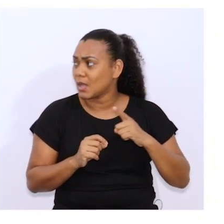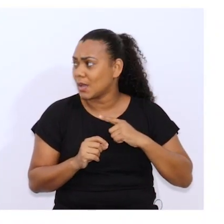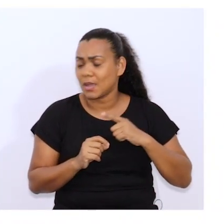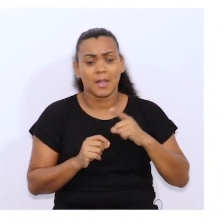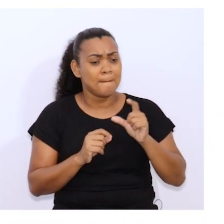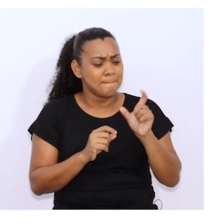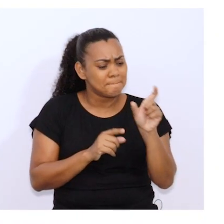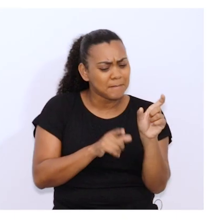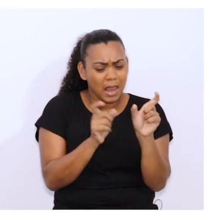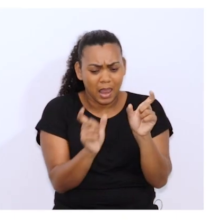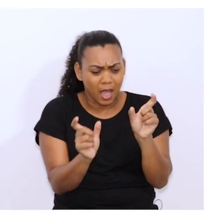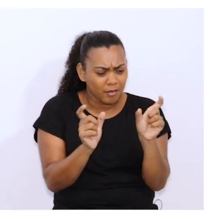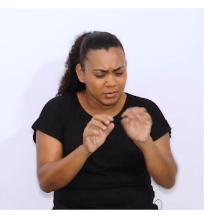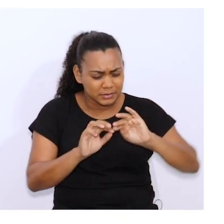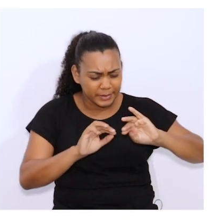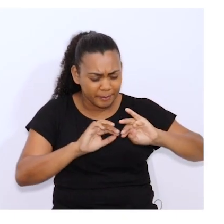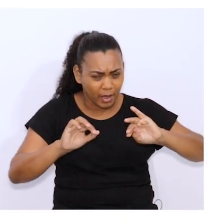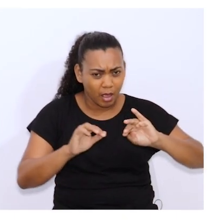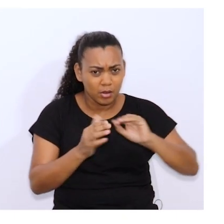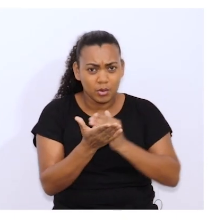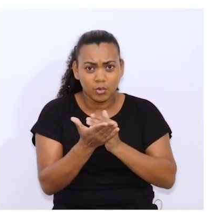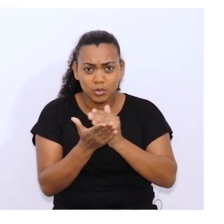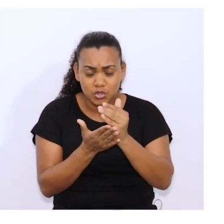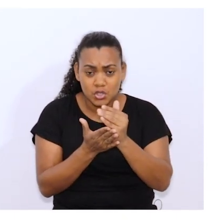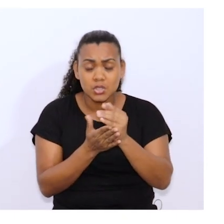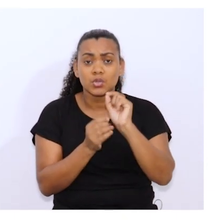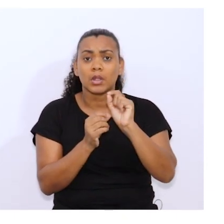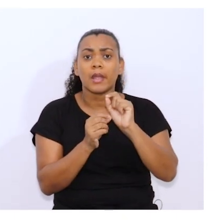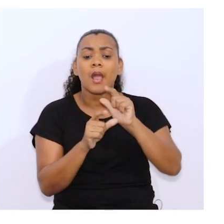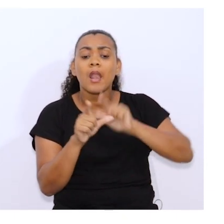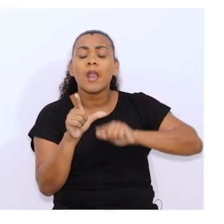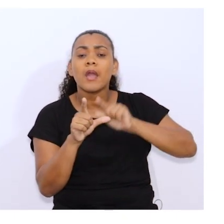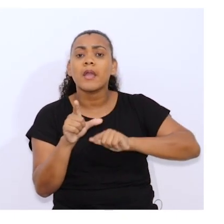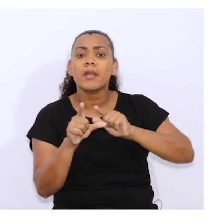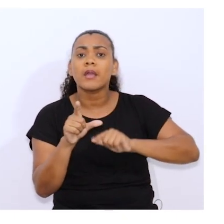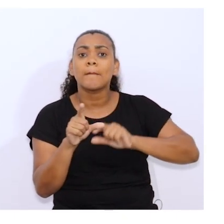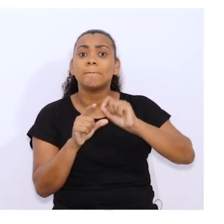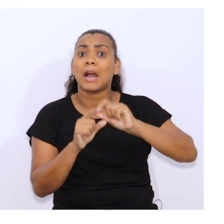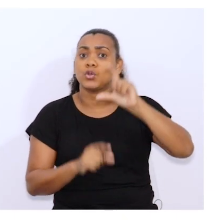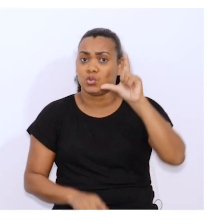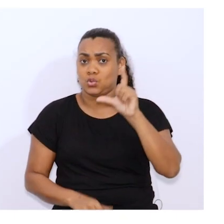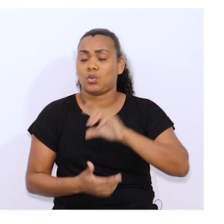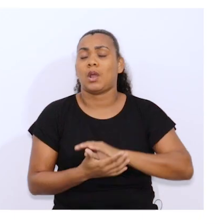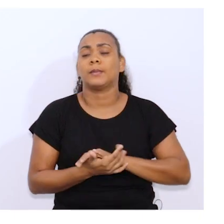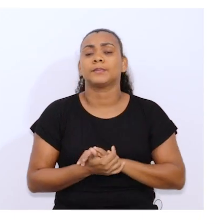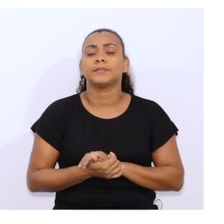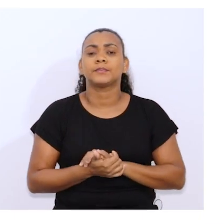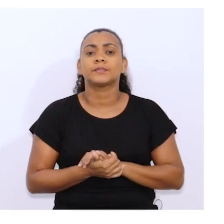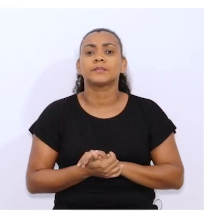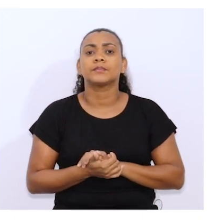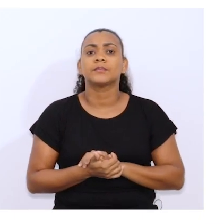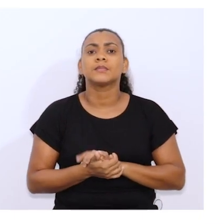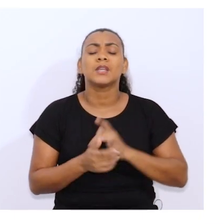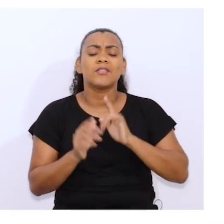uma palavra e outra. O início do texto está iniciando com a letra maiúscula e